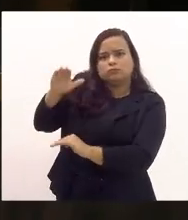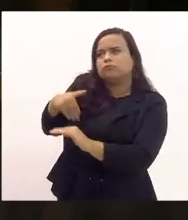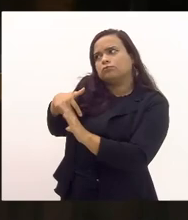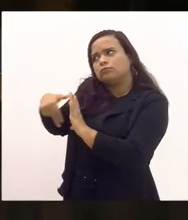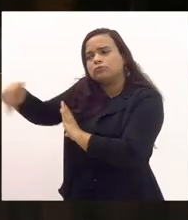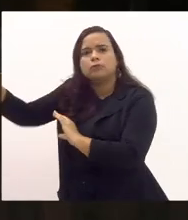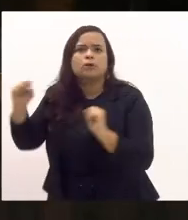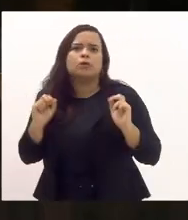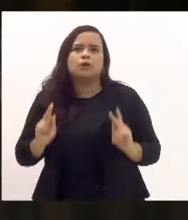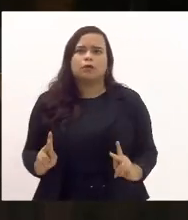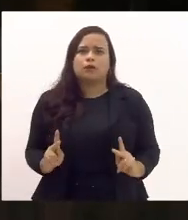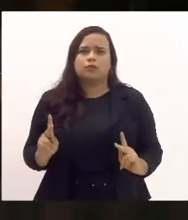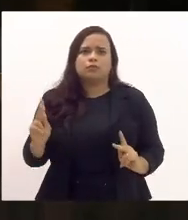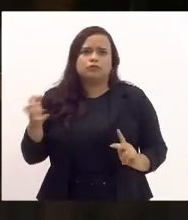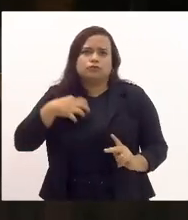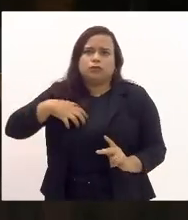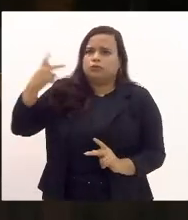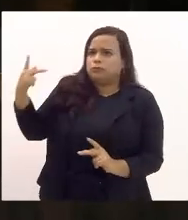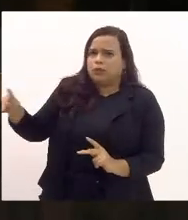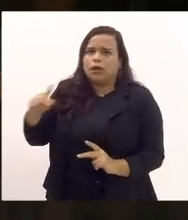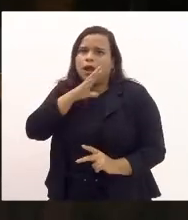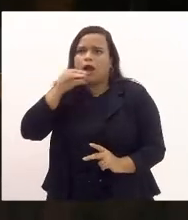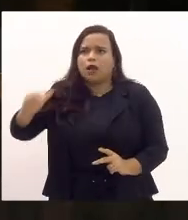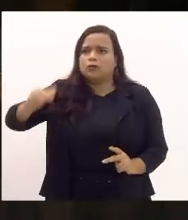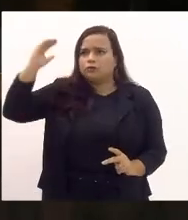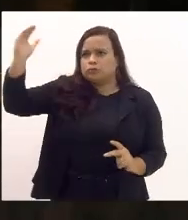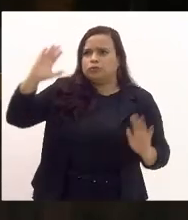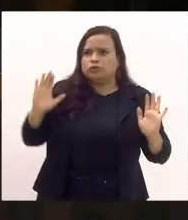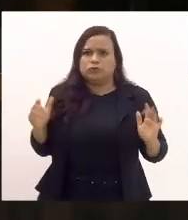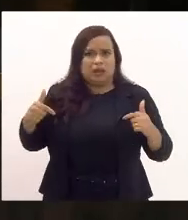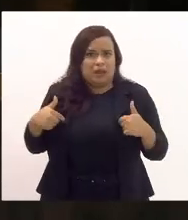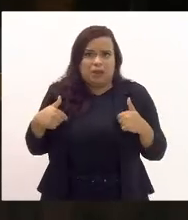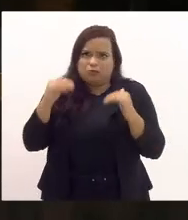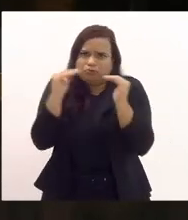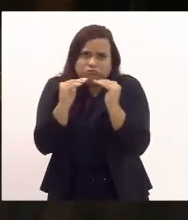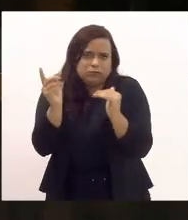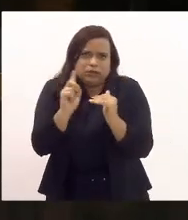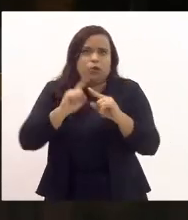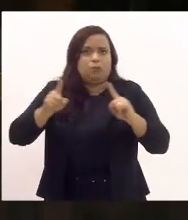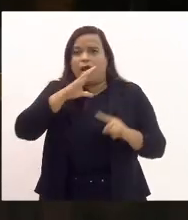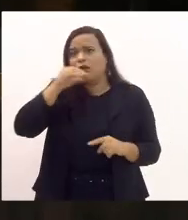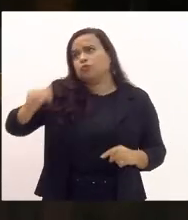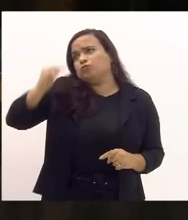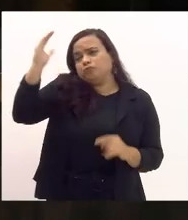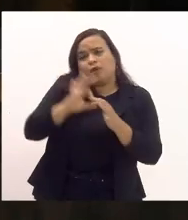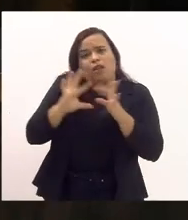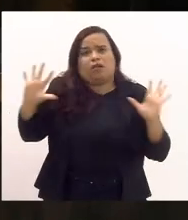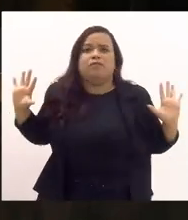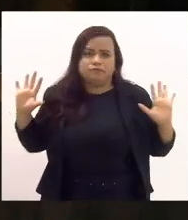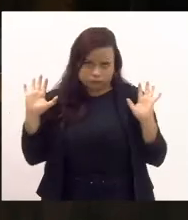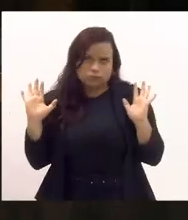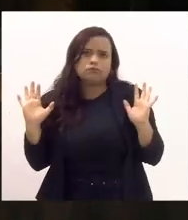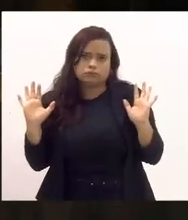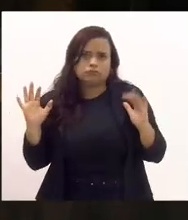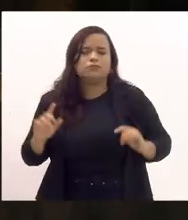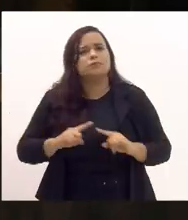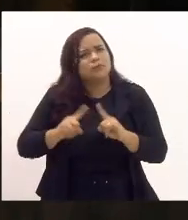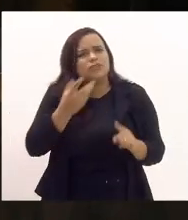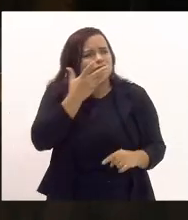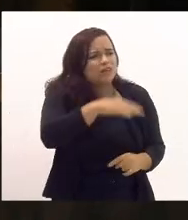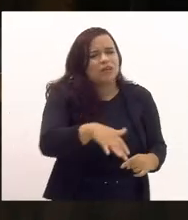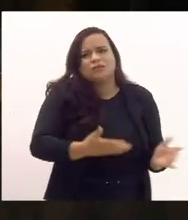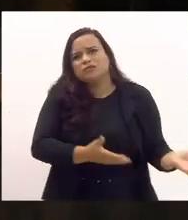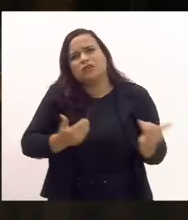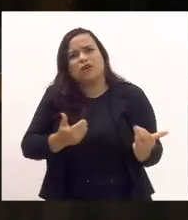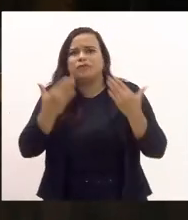com da forma que quiserem para adultos que eu também não comungo mais o adulto ele é livre e faz o que ele quiser mas a gente